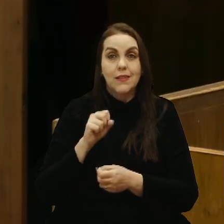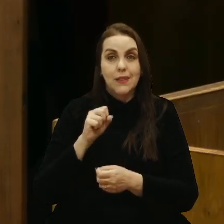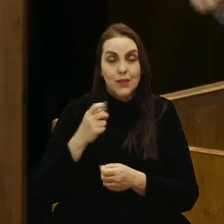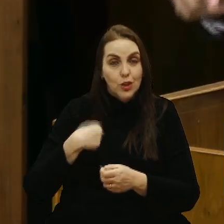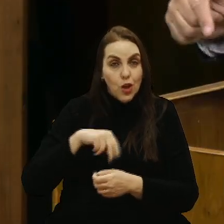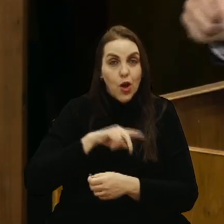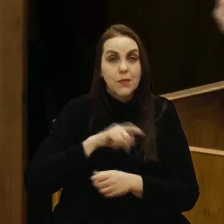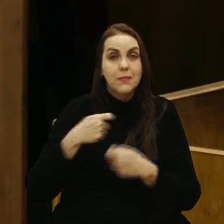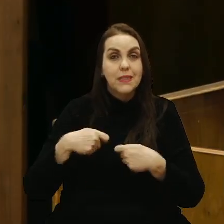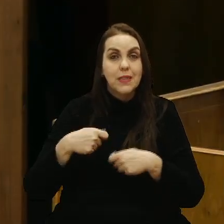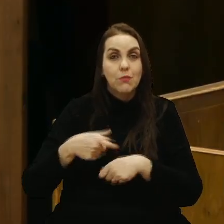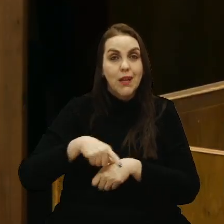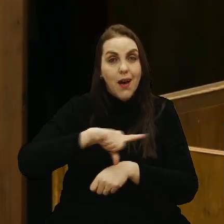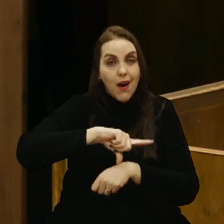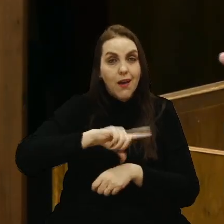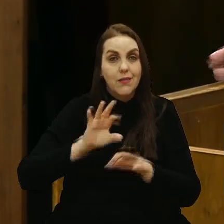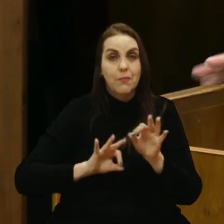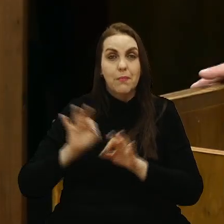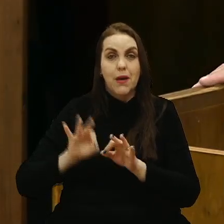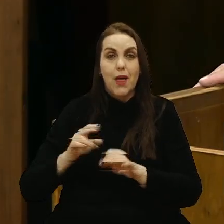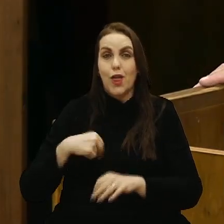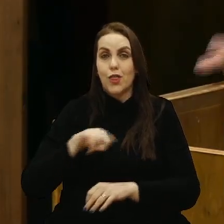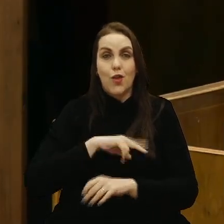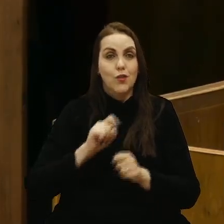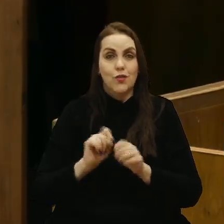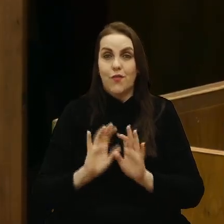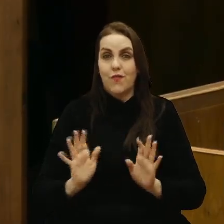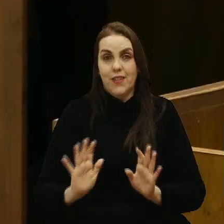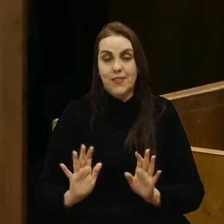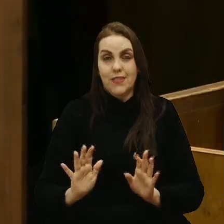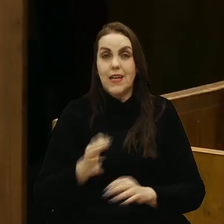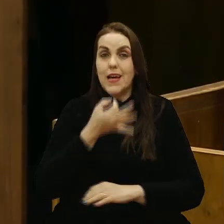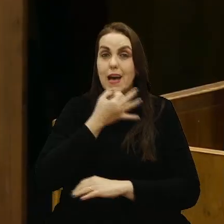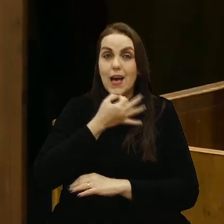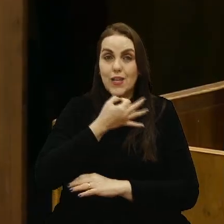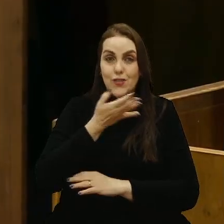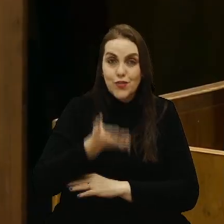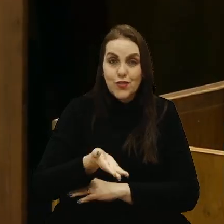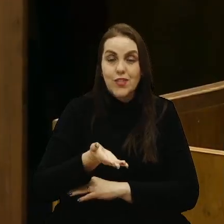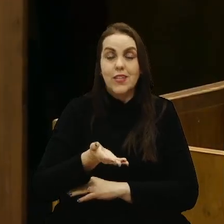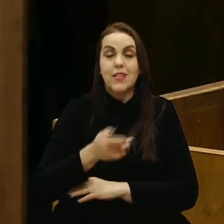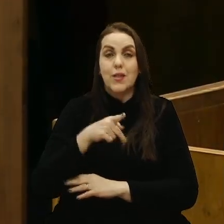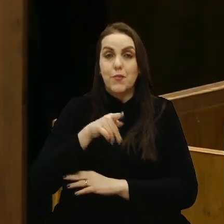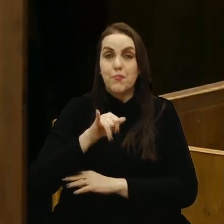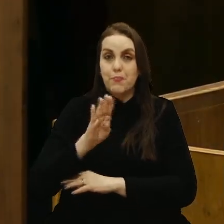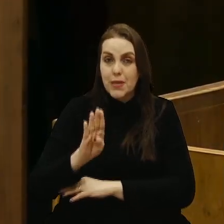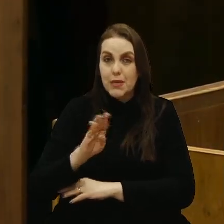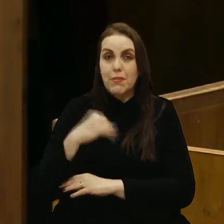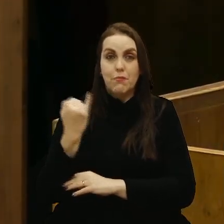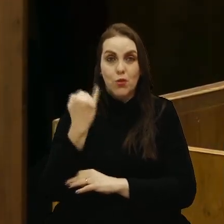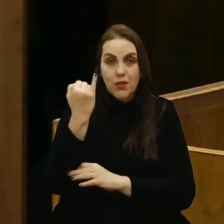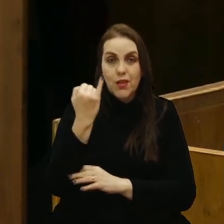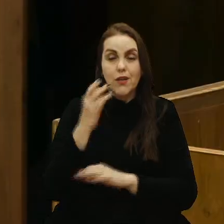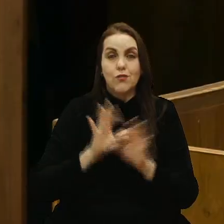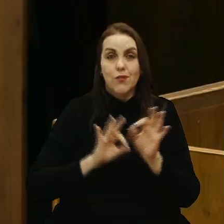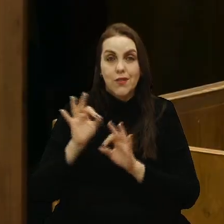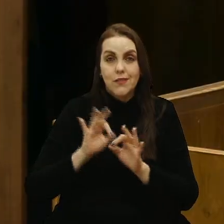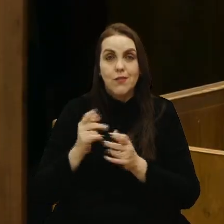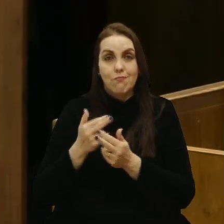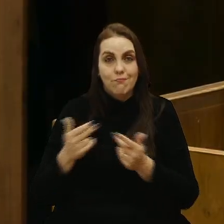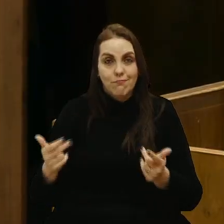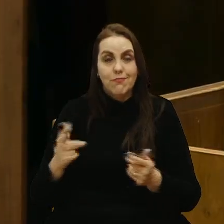nos preparar, nós não fazermos isso. Que em Caxias, com o PIB que tem, com a organização que